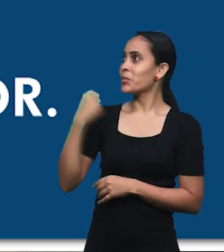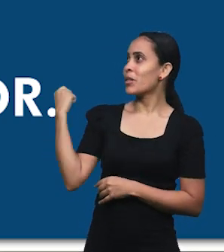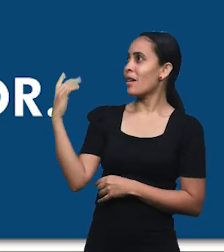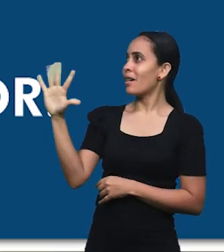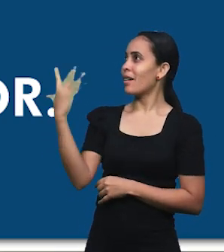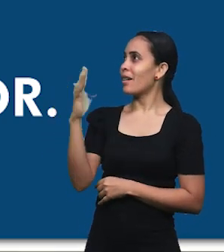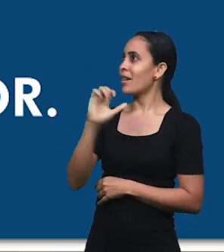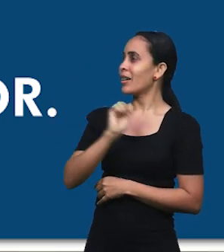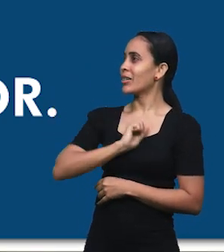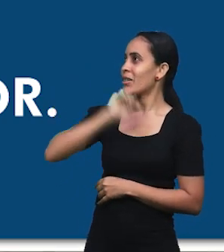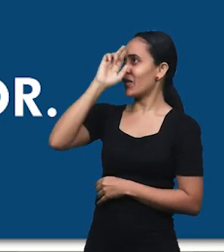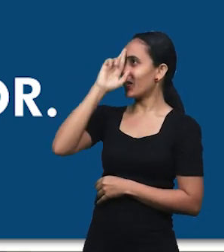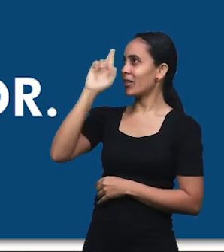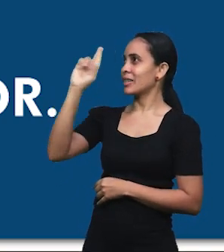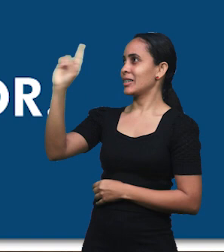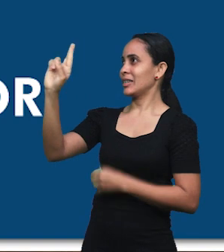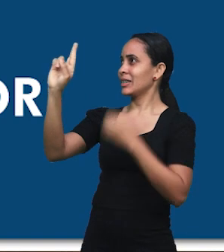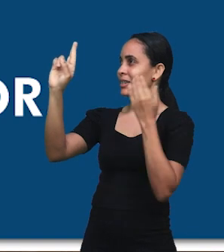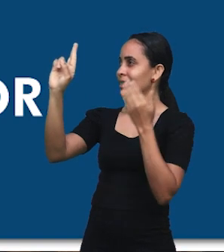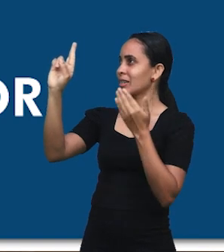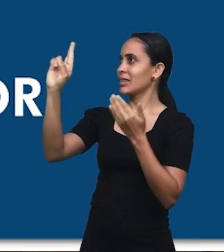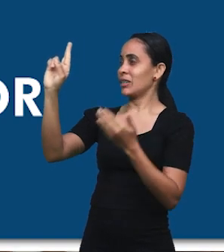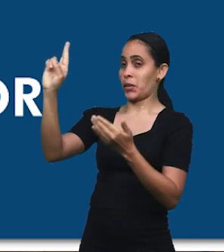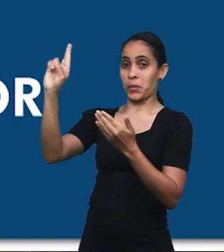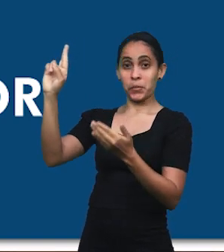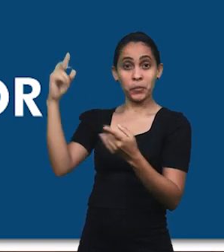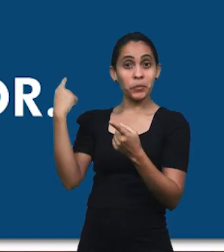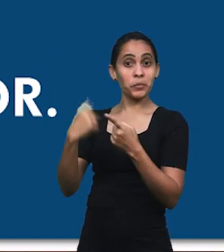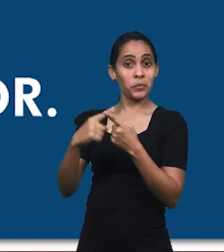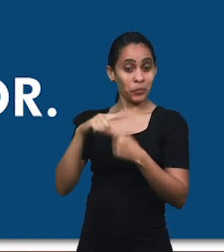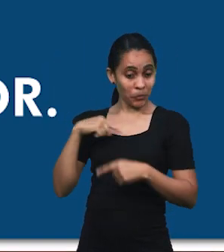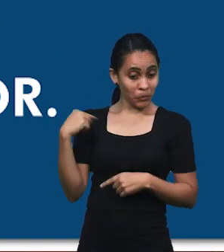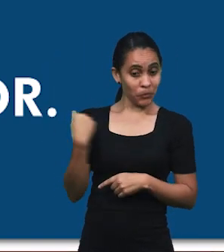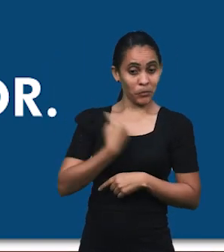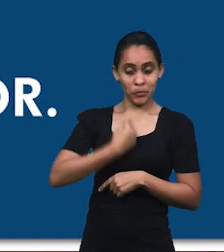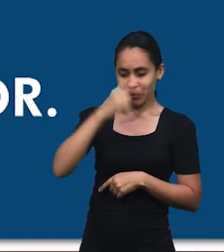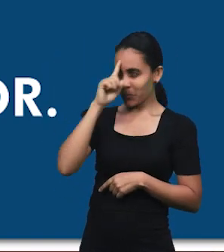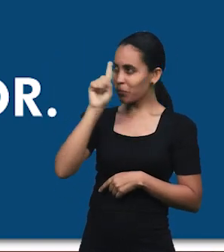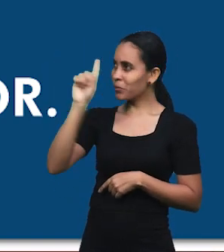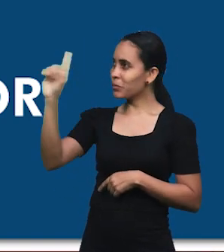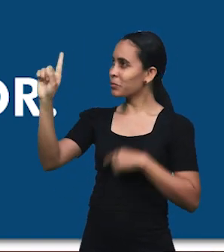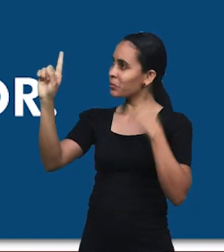Vimos louvar-te e adorar-te.